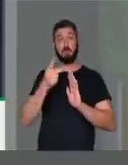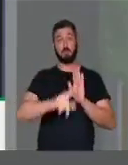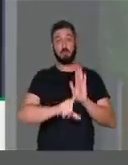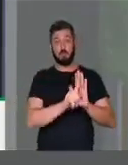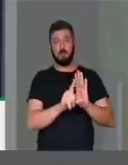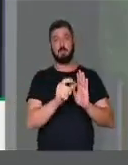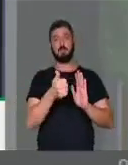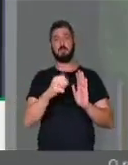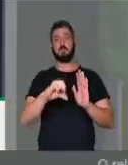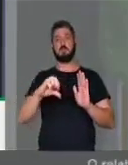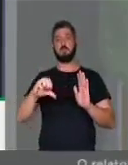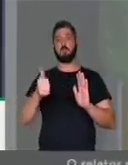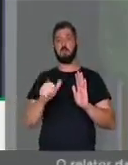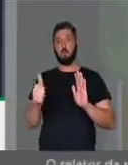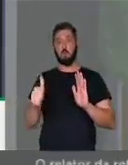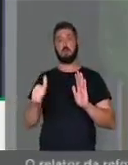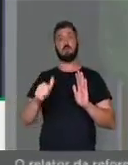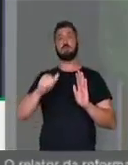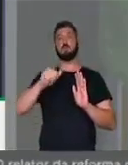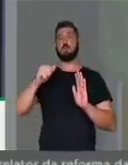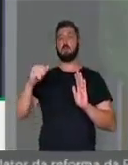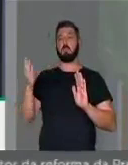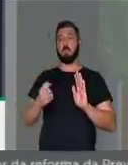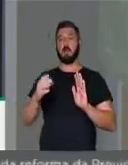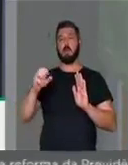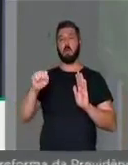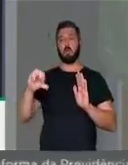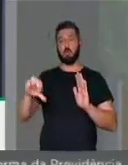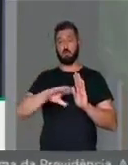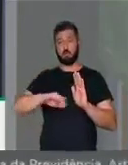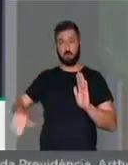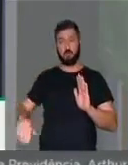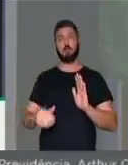lei 1.911 de 89,